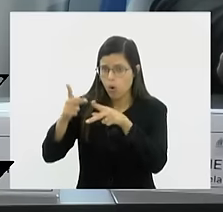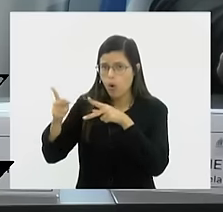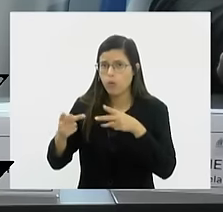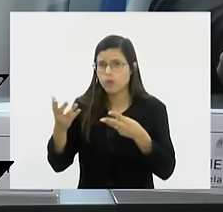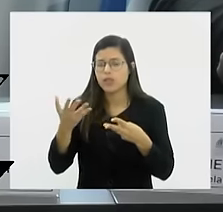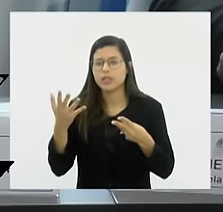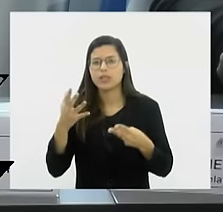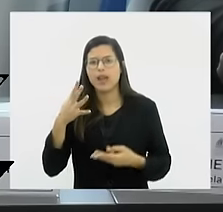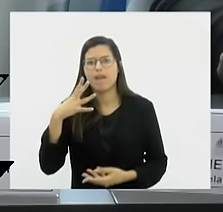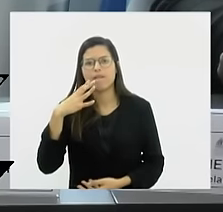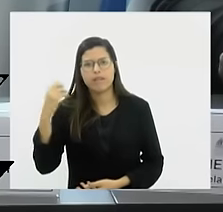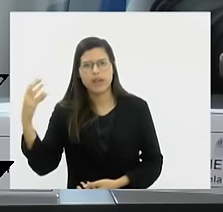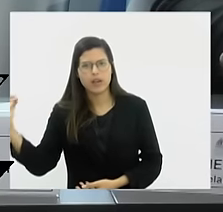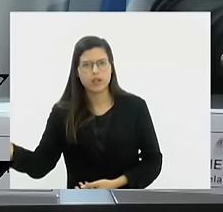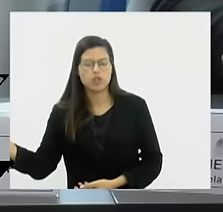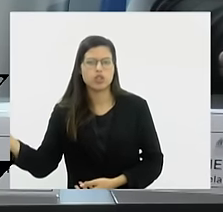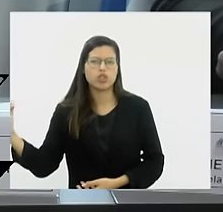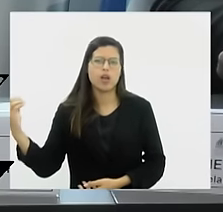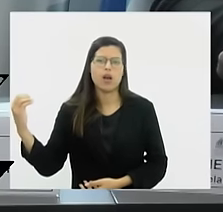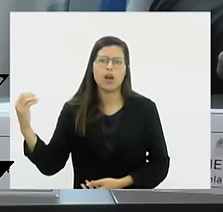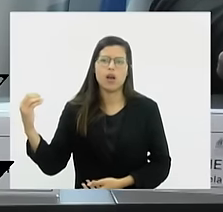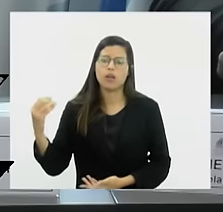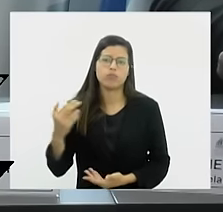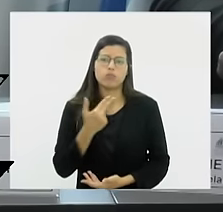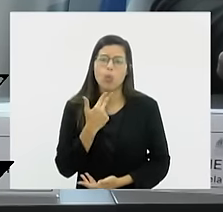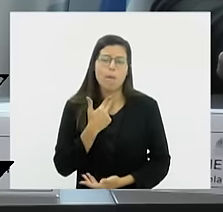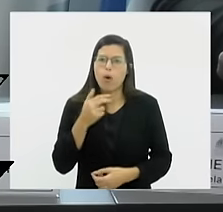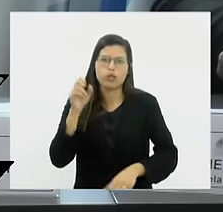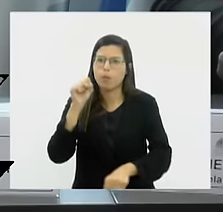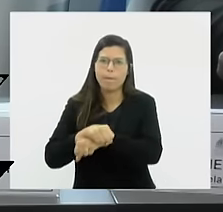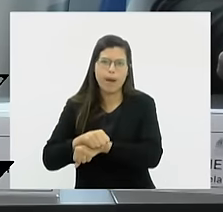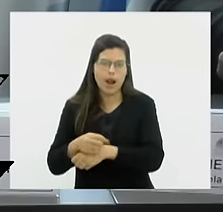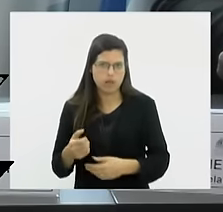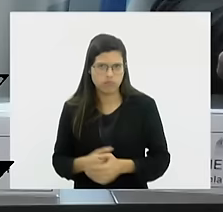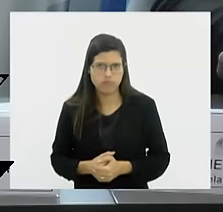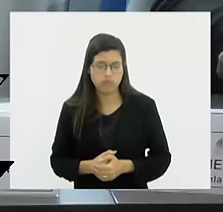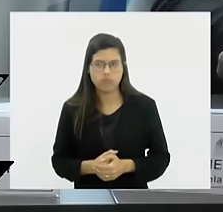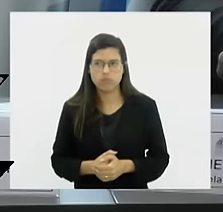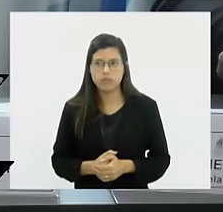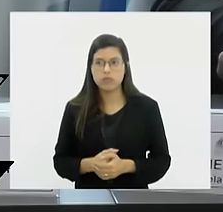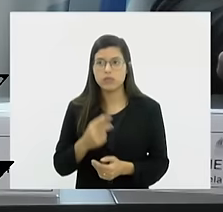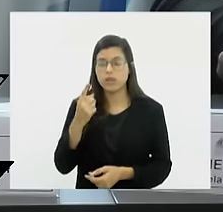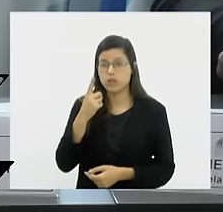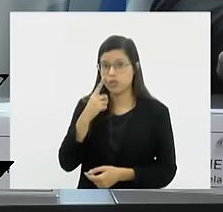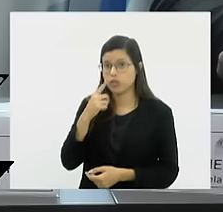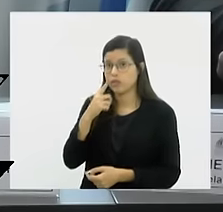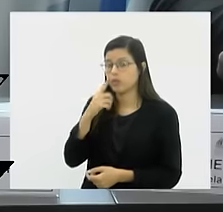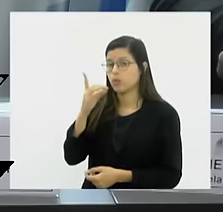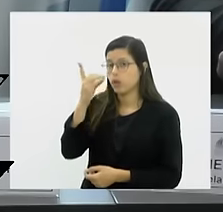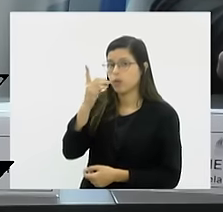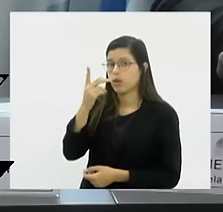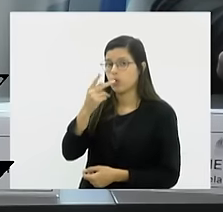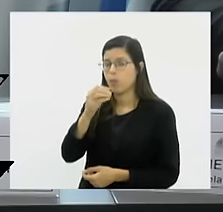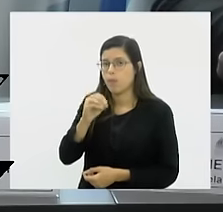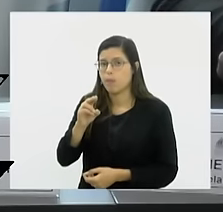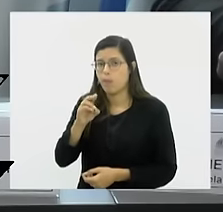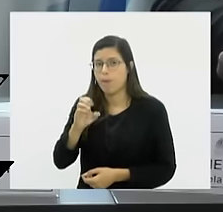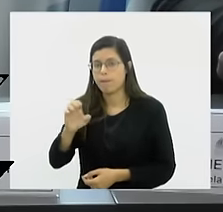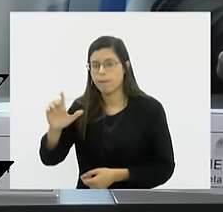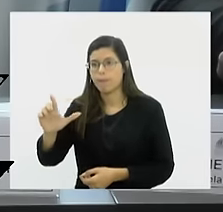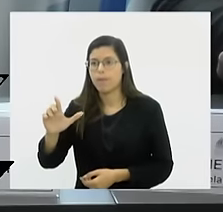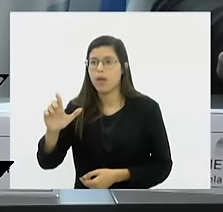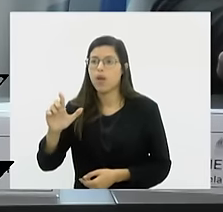deputado Dionísio, uma senhora, ela não pode parar. E a gente viu, o deputado Paul Bell sempre cita esse exemplo, que a gente viu